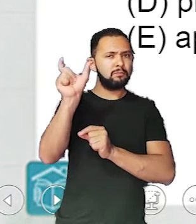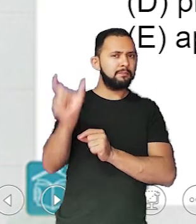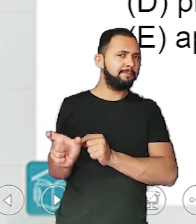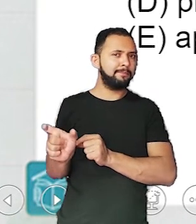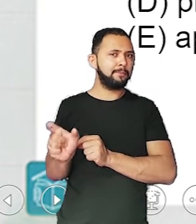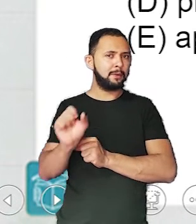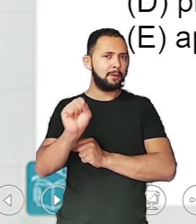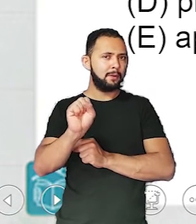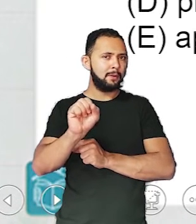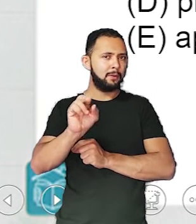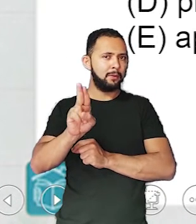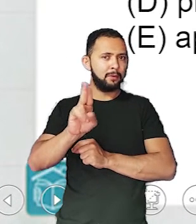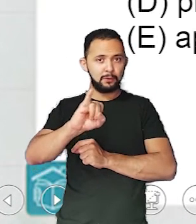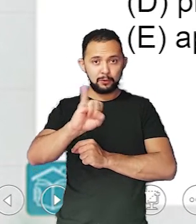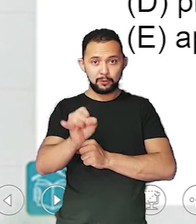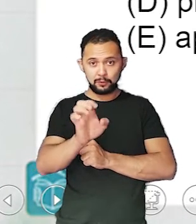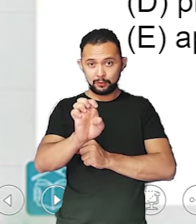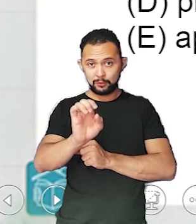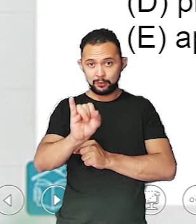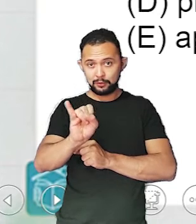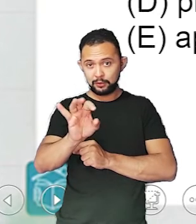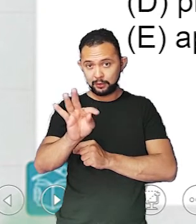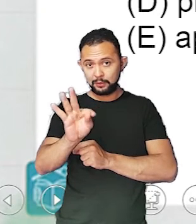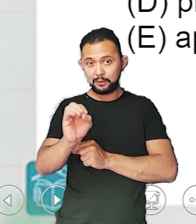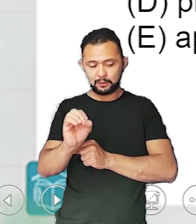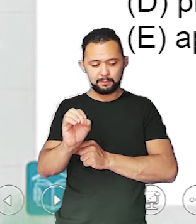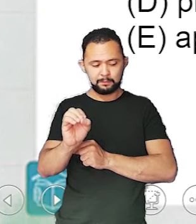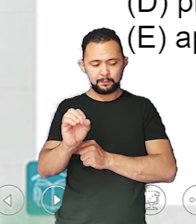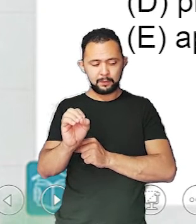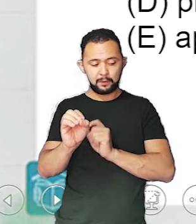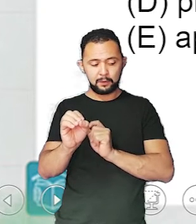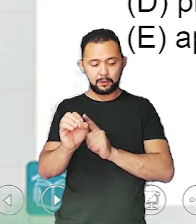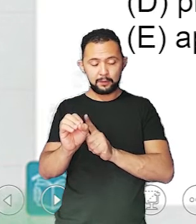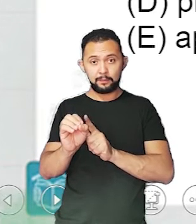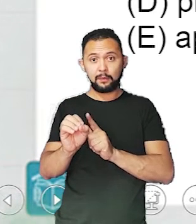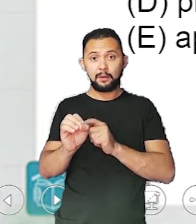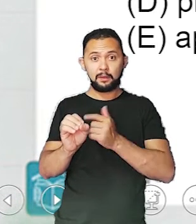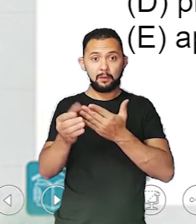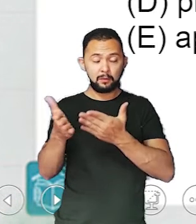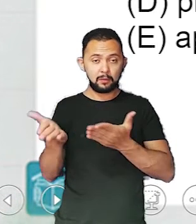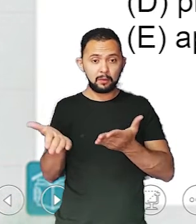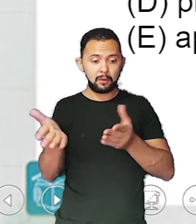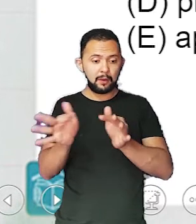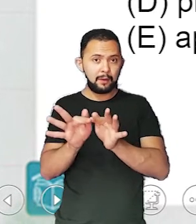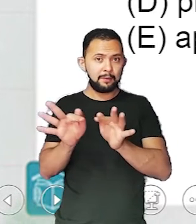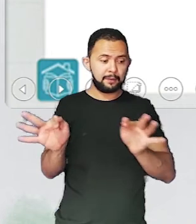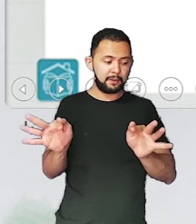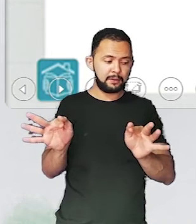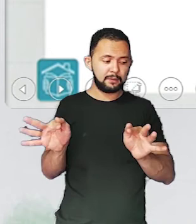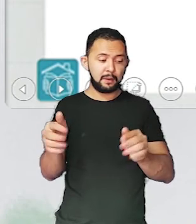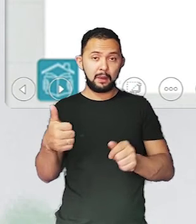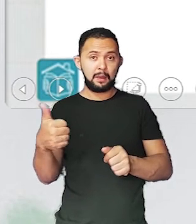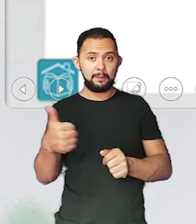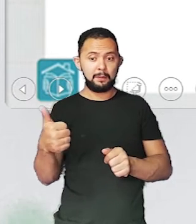tenho um predicativo, né? Esse P aqui de predicativo, certo? Vou colocar. Então, é o que está faltando. Foi a primeira oração,